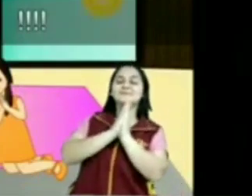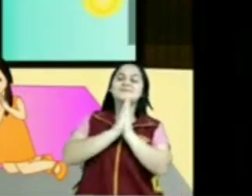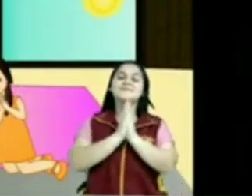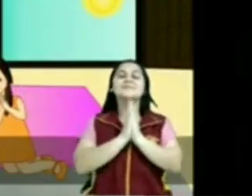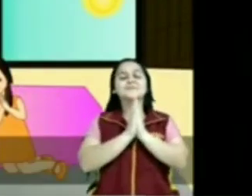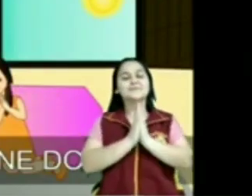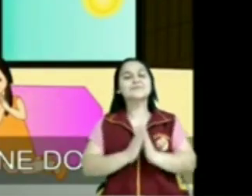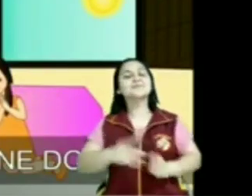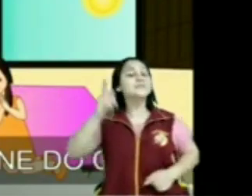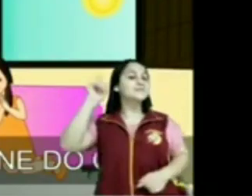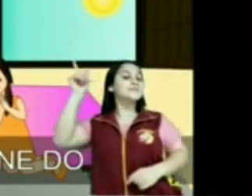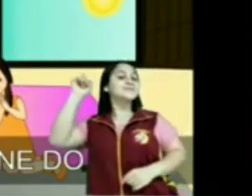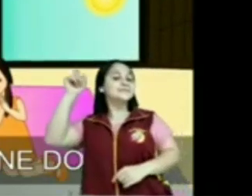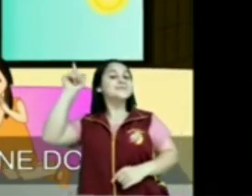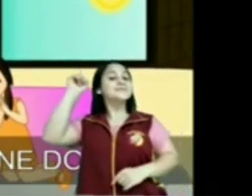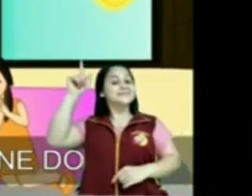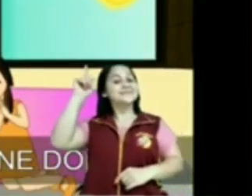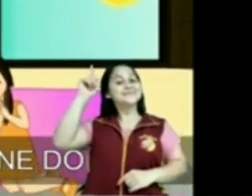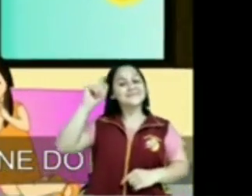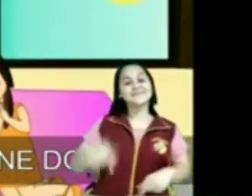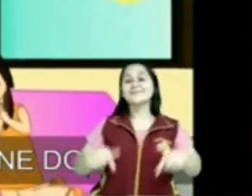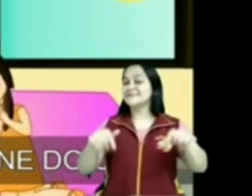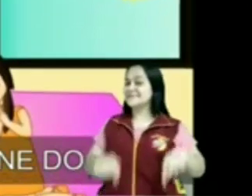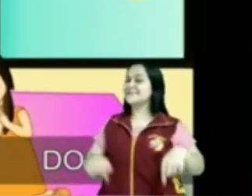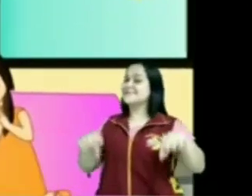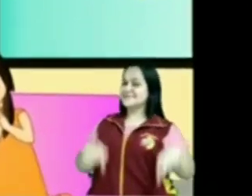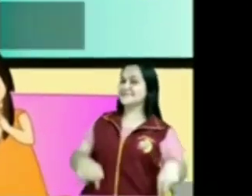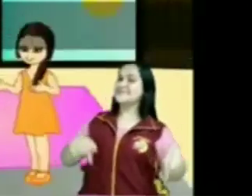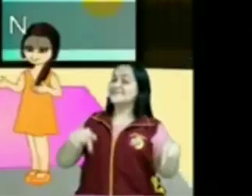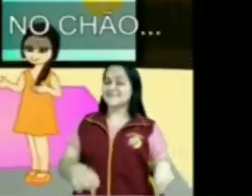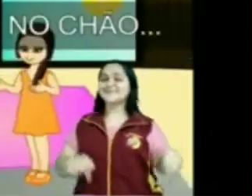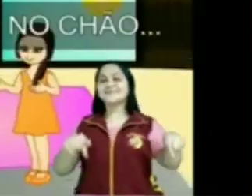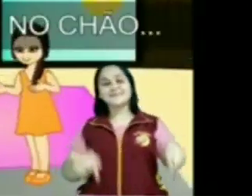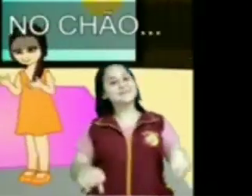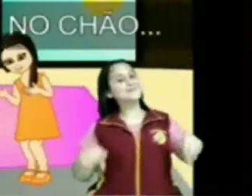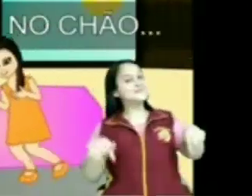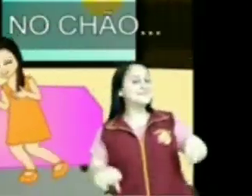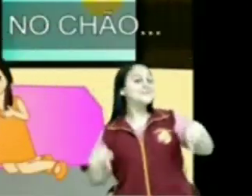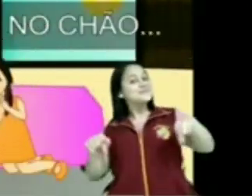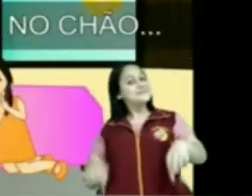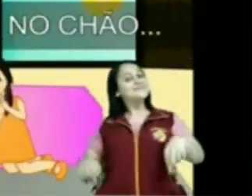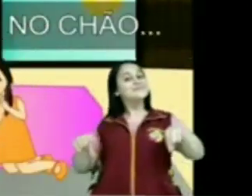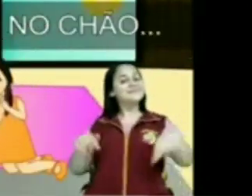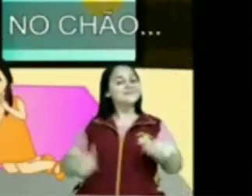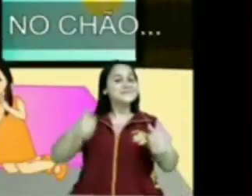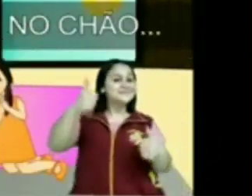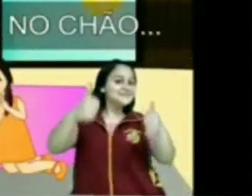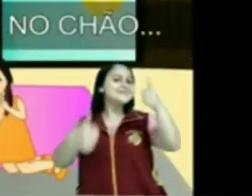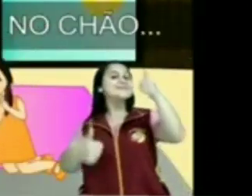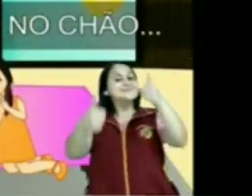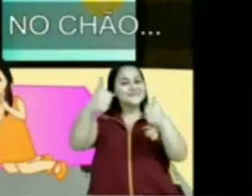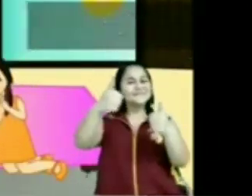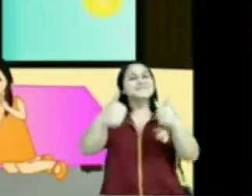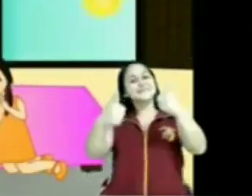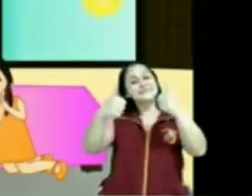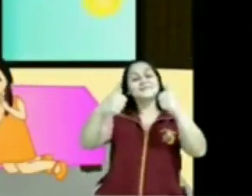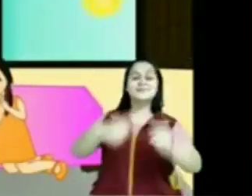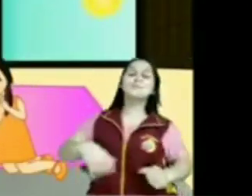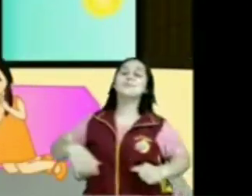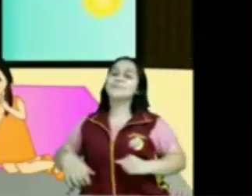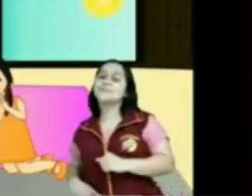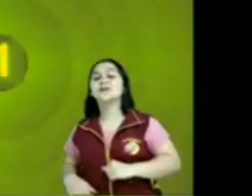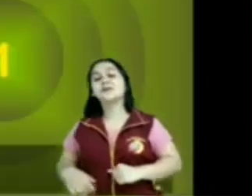oração. O telefone do céu é o joelho no